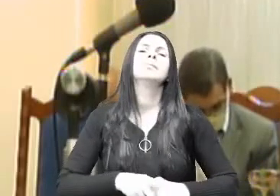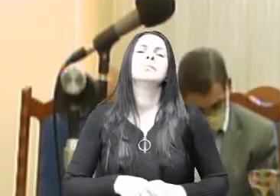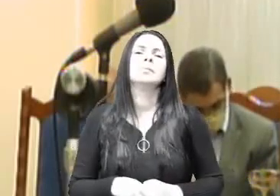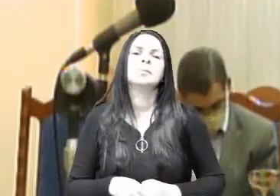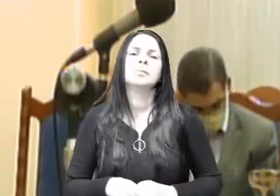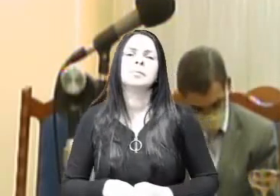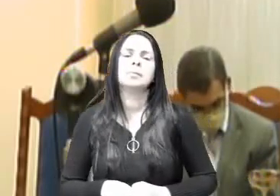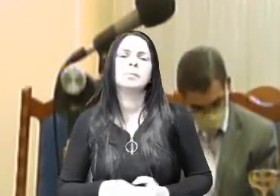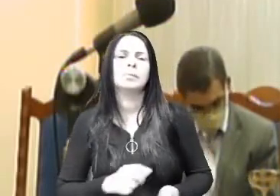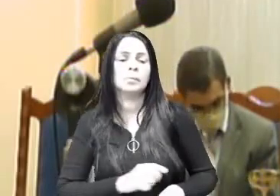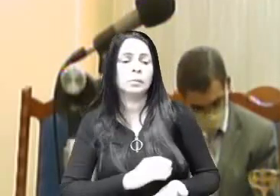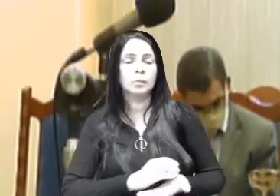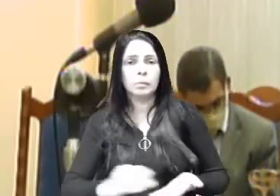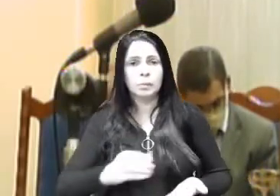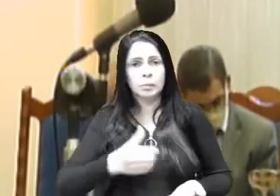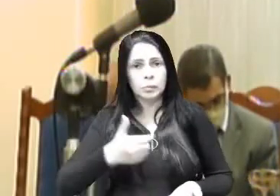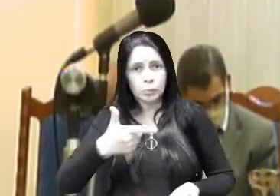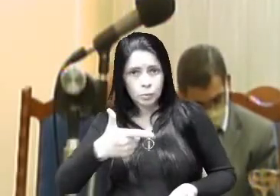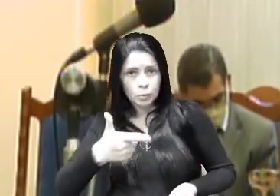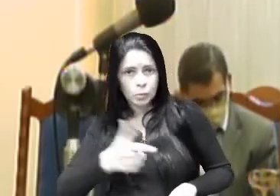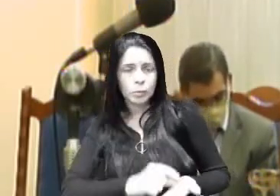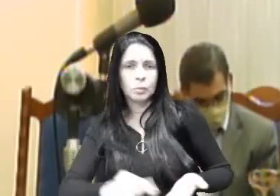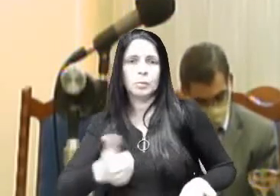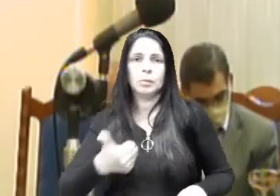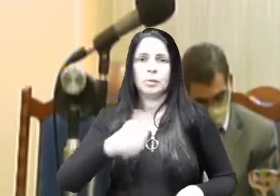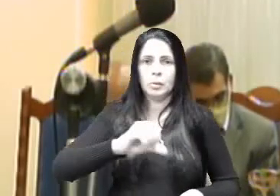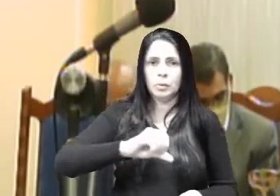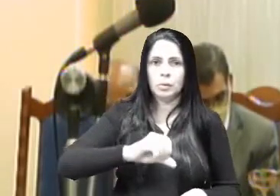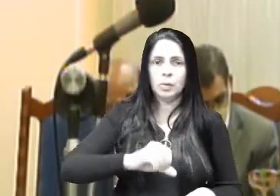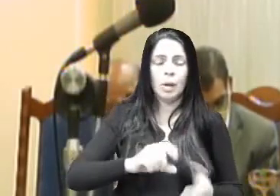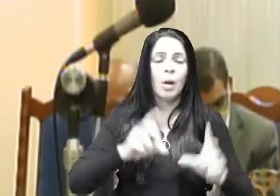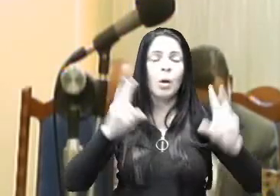vivendo como vencedor. Diga comigo: o cristão